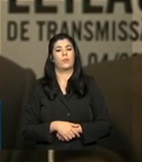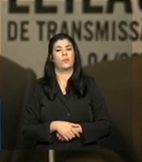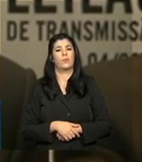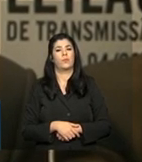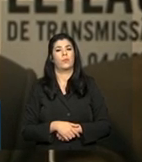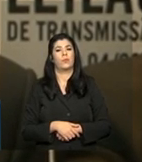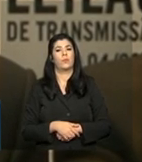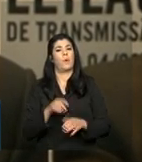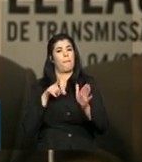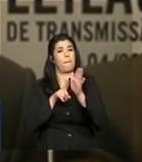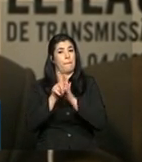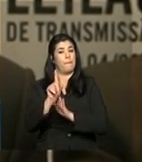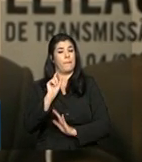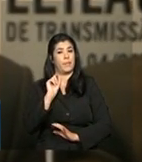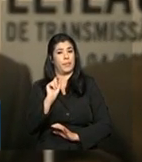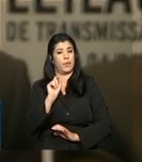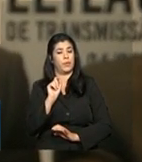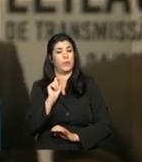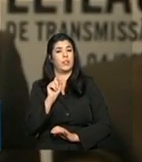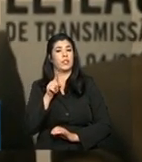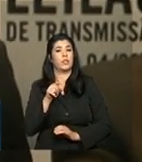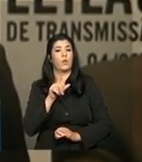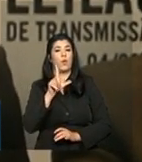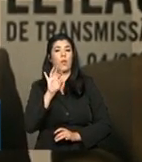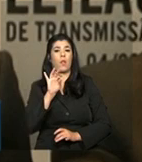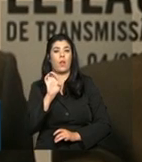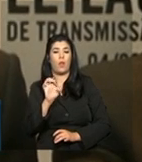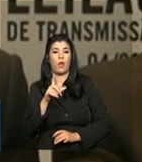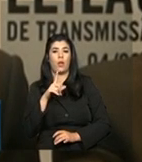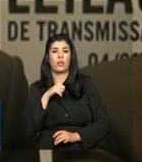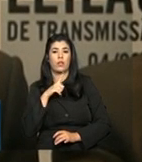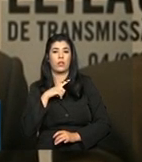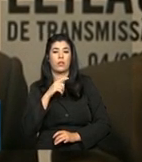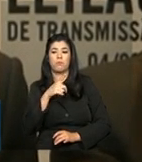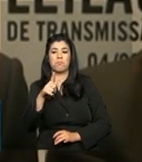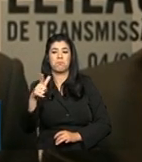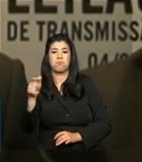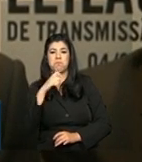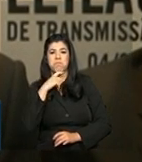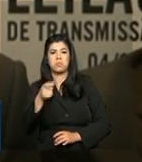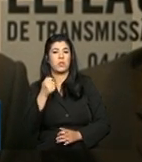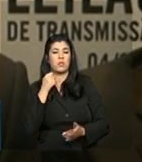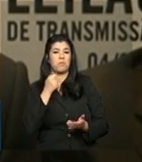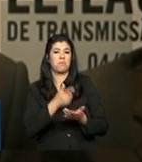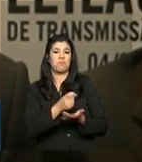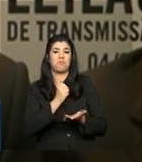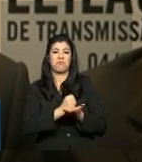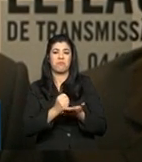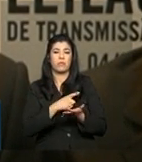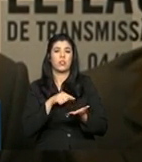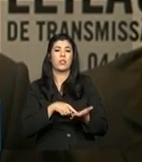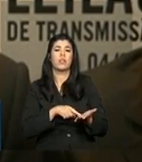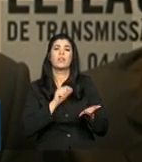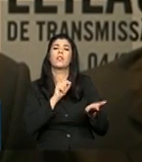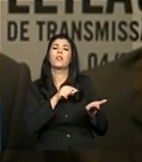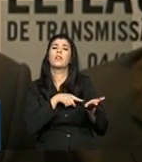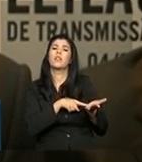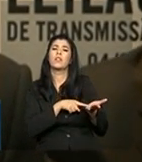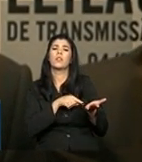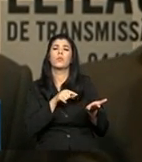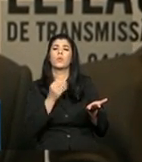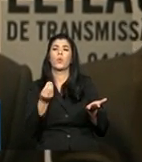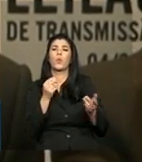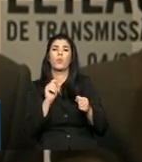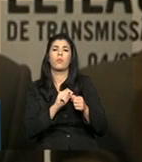esse fato desses lotes terem dado vazio, tantos lotes terem dado vazio, isso vocês vão